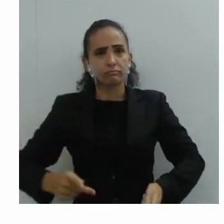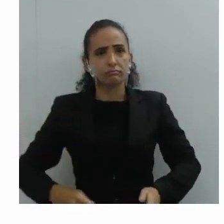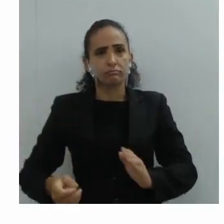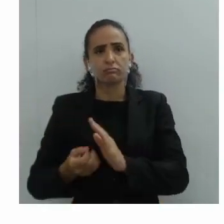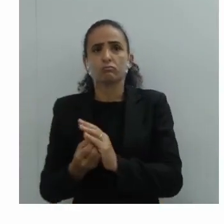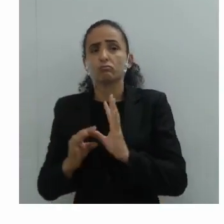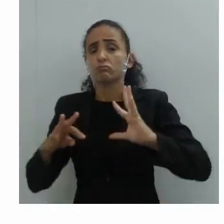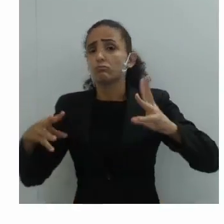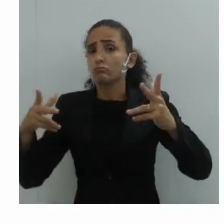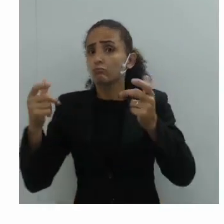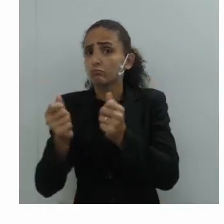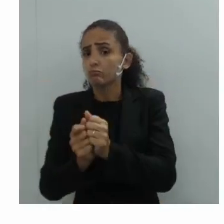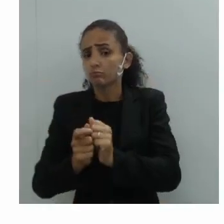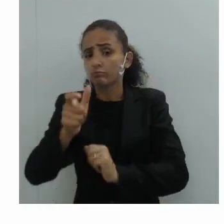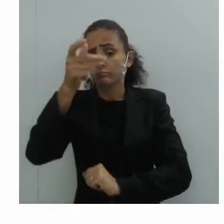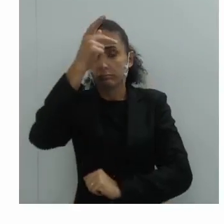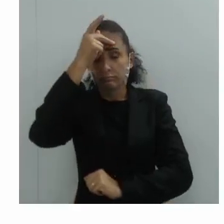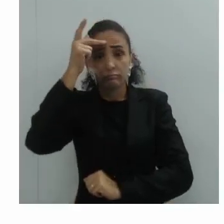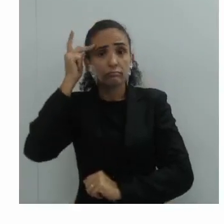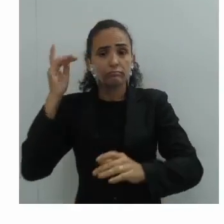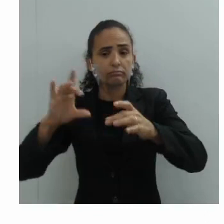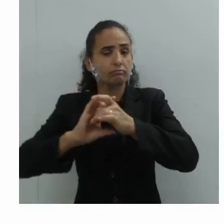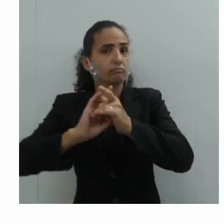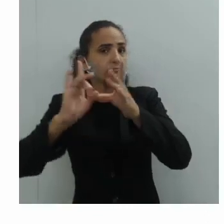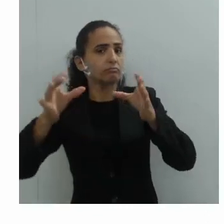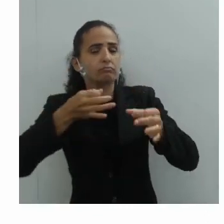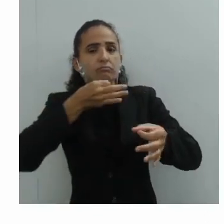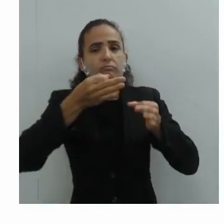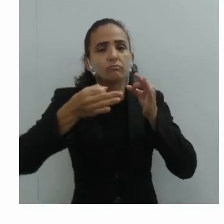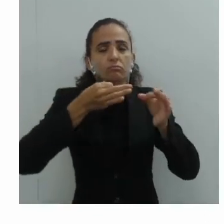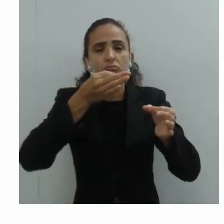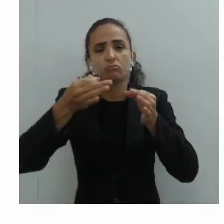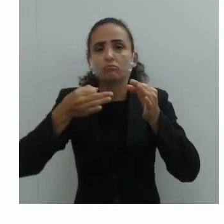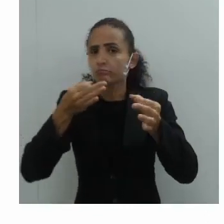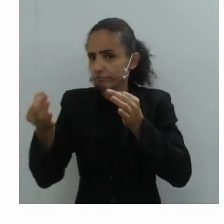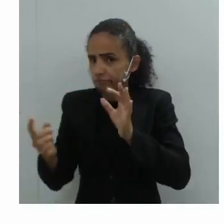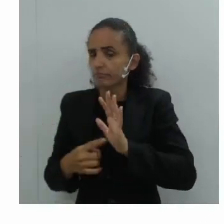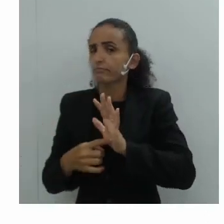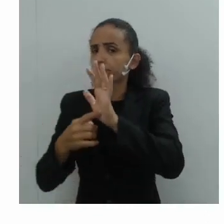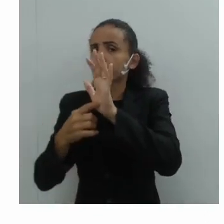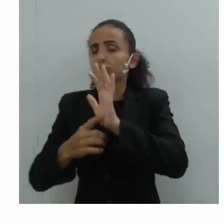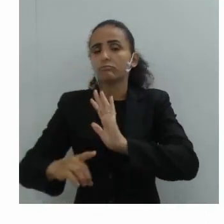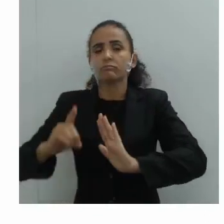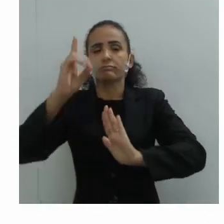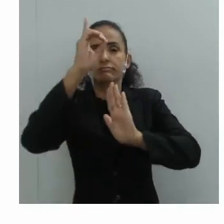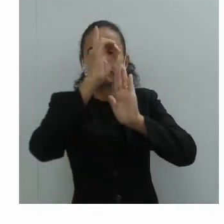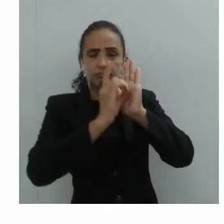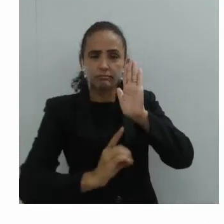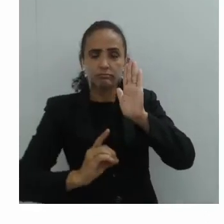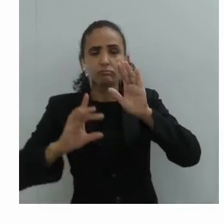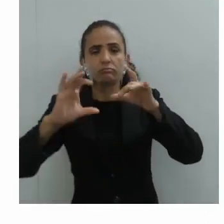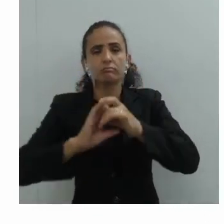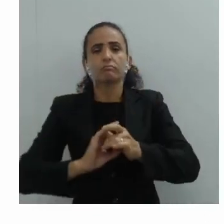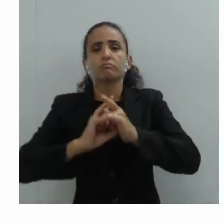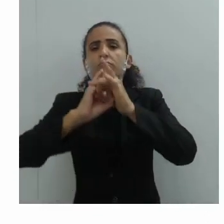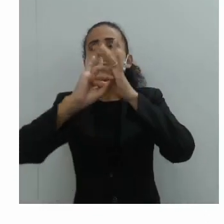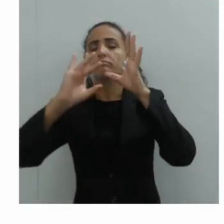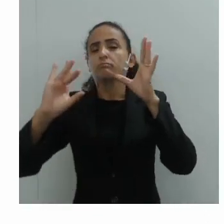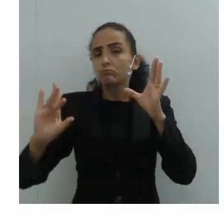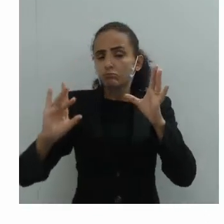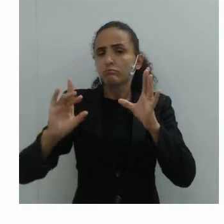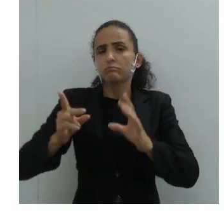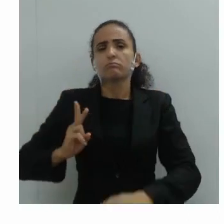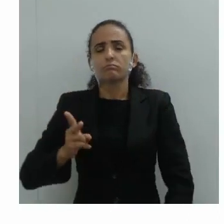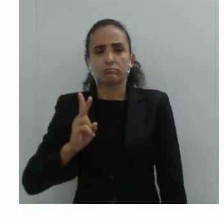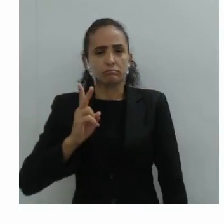todo indivíduo tem direito à liberdade de opinião e de expressão. Este direito implica a liberdade de manter